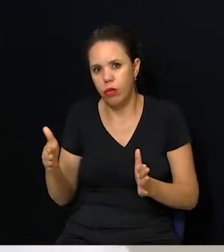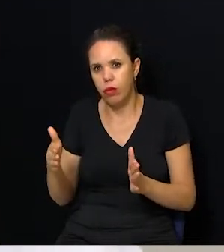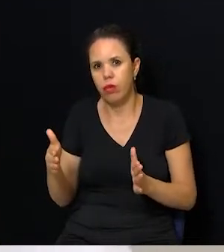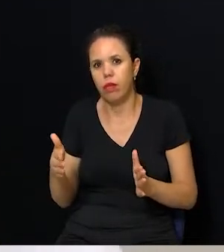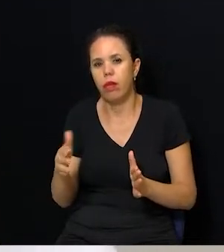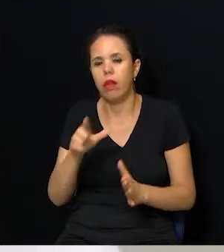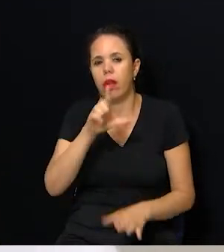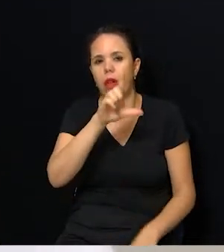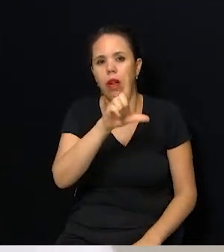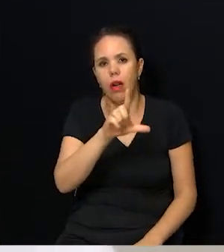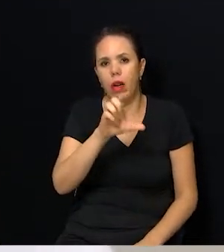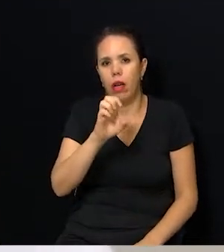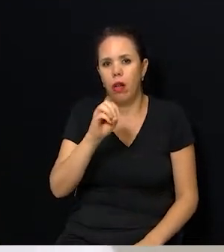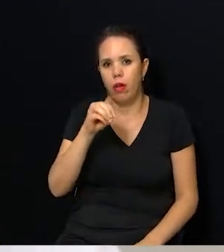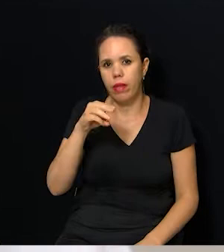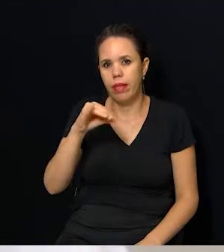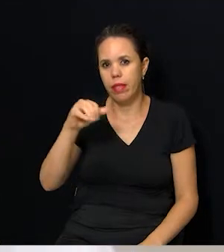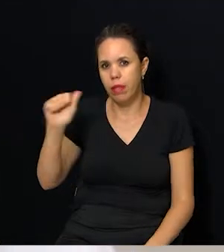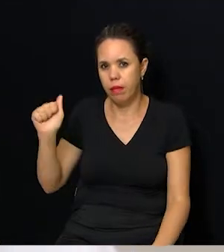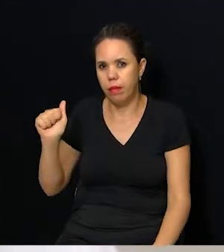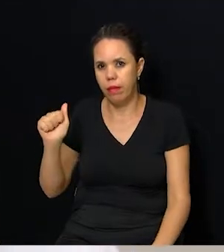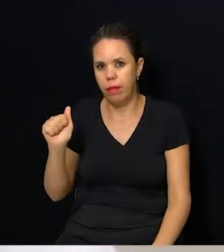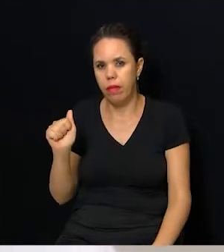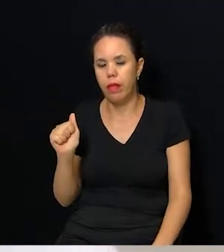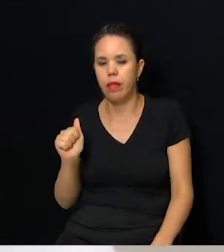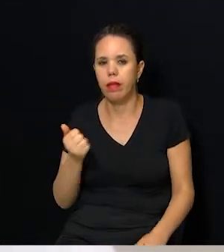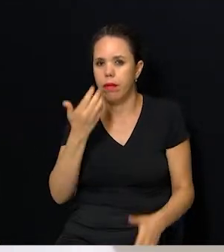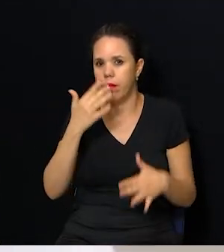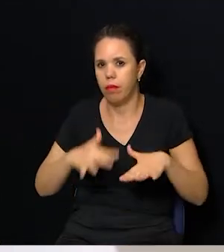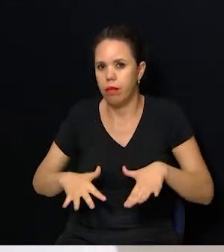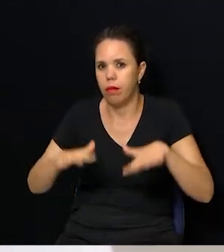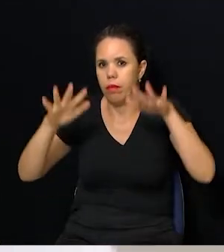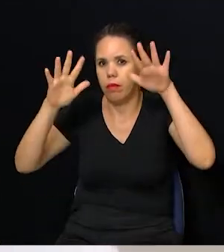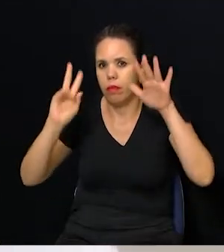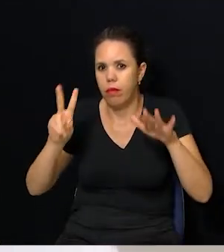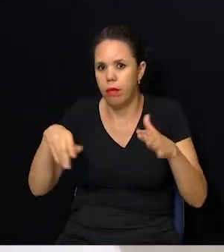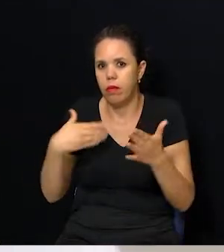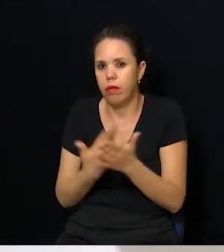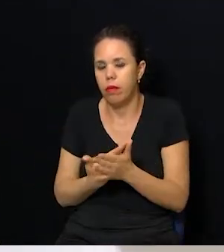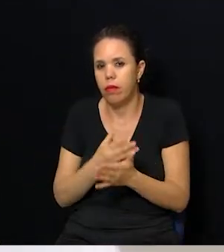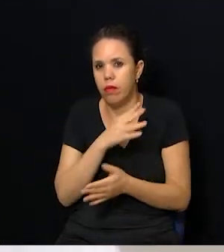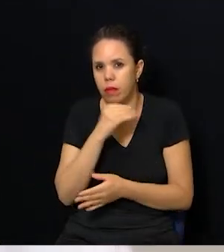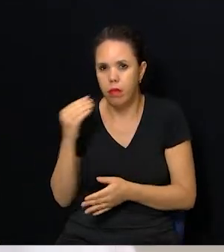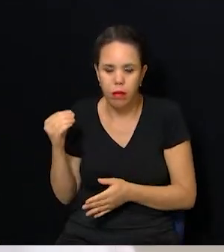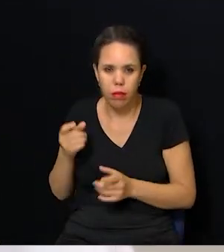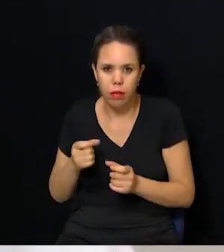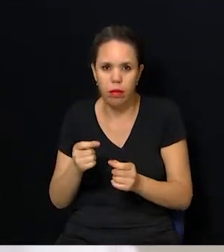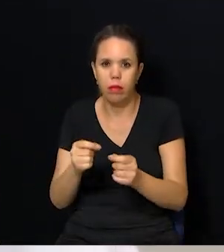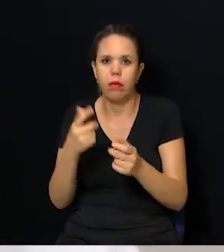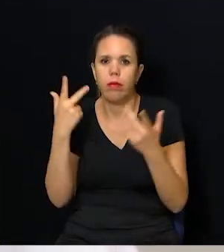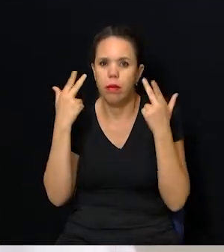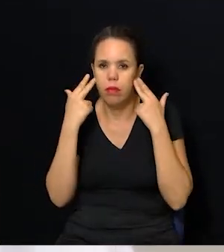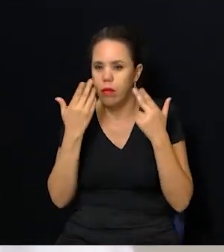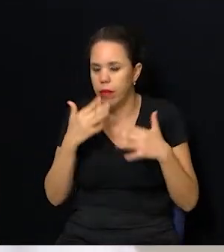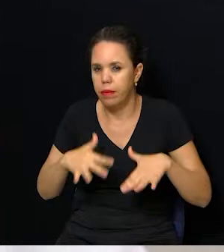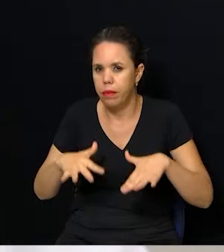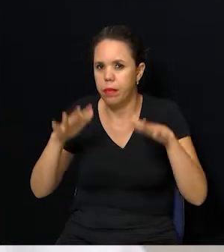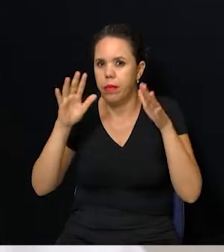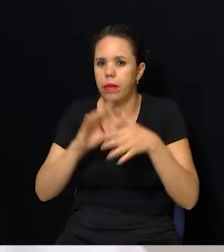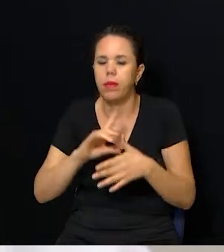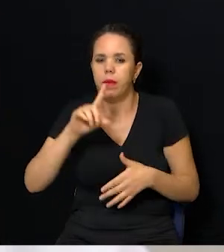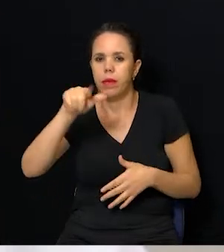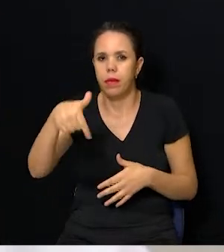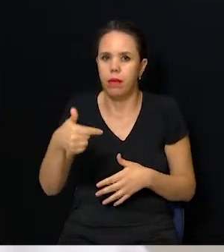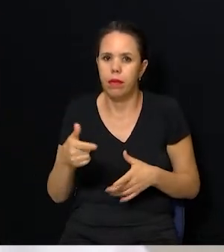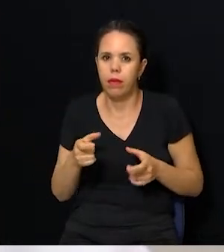as leucemias agudas, que são, talvez, na infância toda, até o fim da adolescência, os tumores mais frequentes na infância.